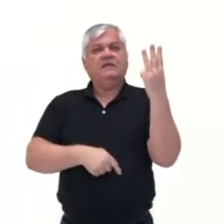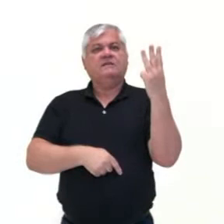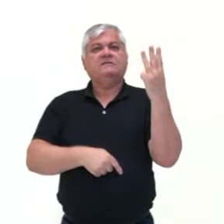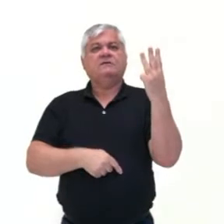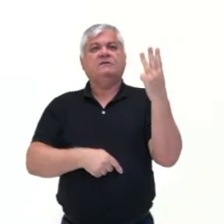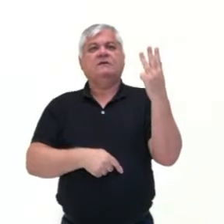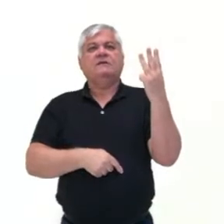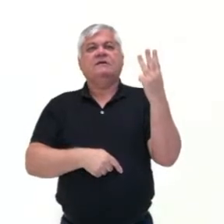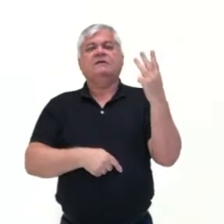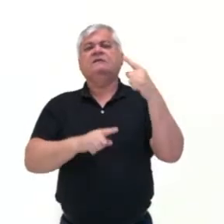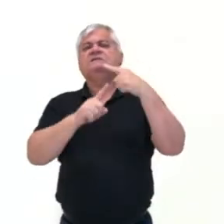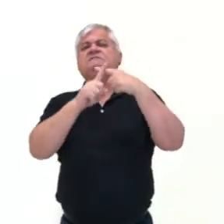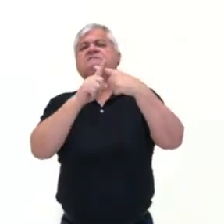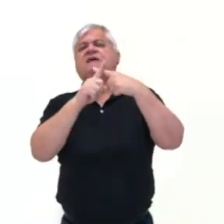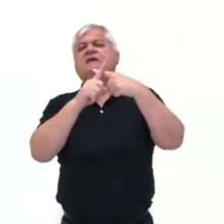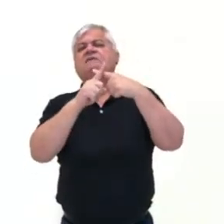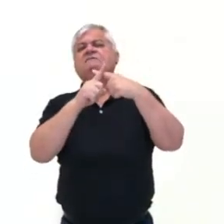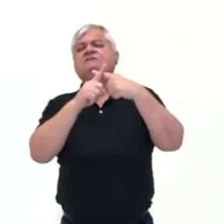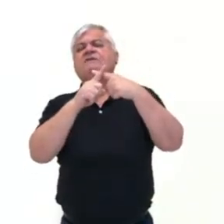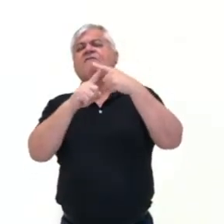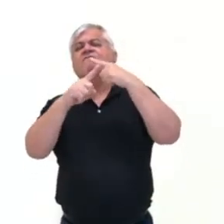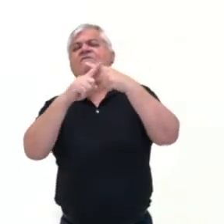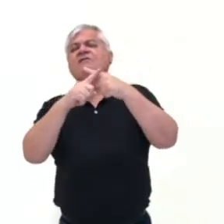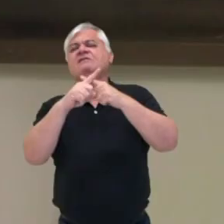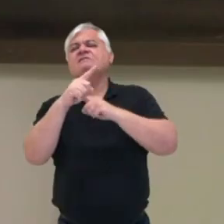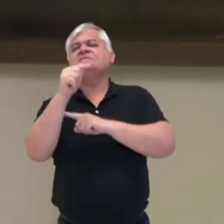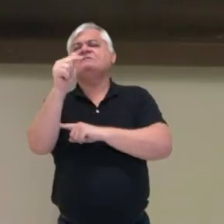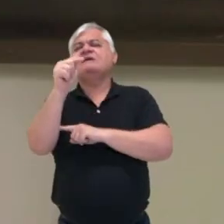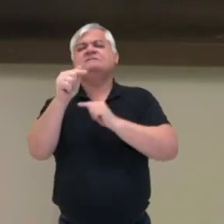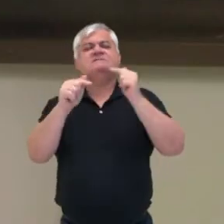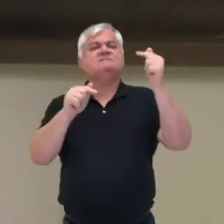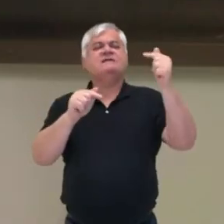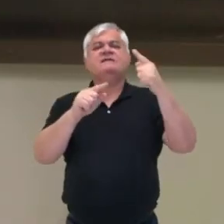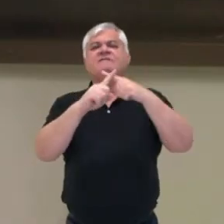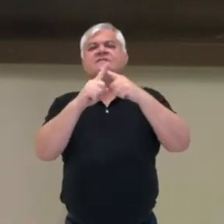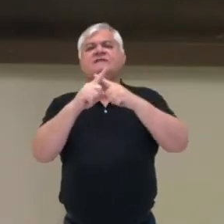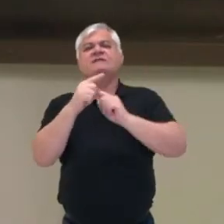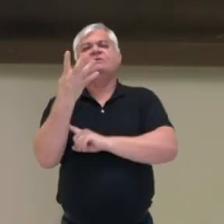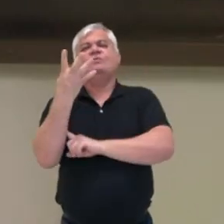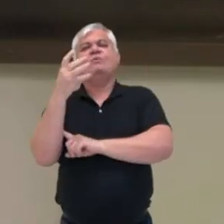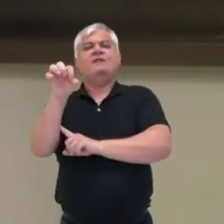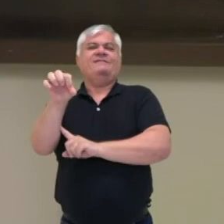fazemos 7 elevado ao quadrado. Quanto que é 7 elevado ao quadrado? É 7